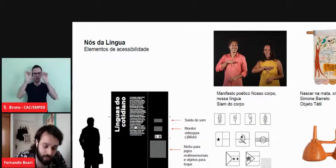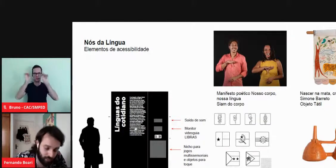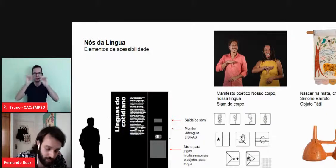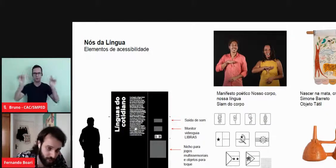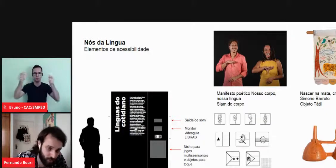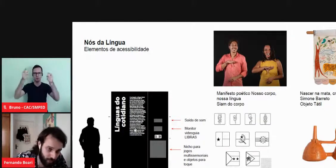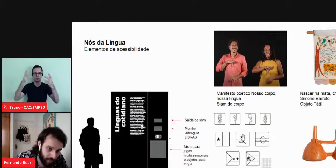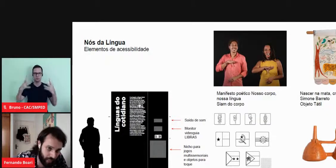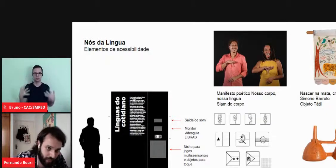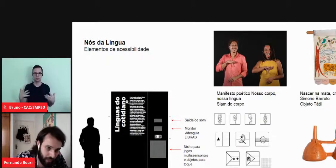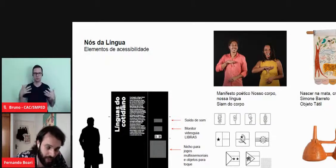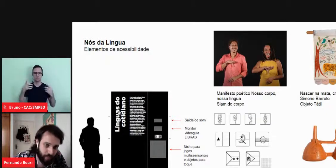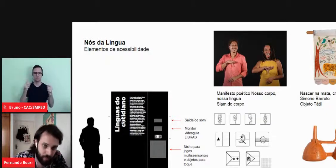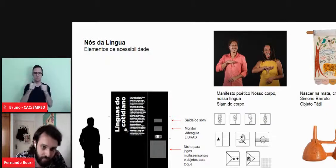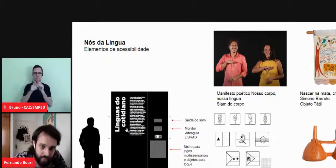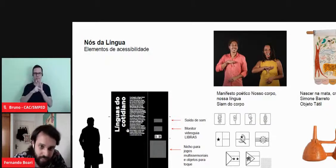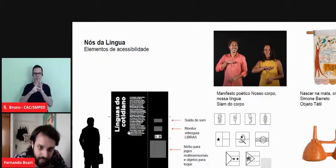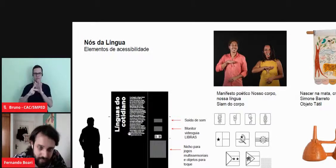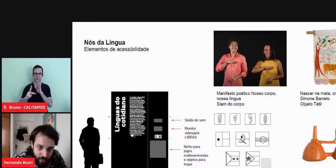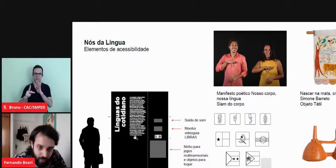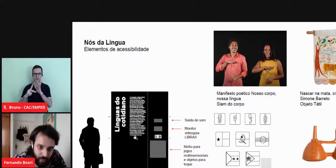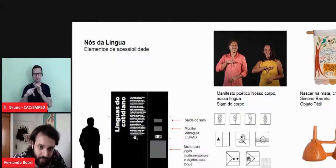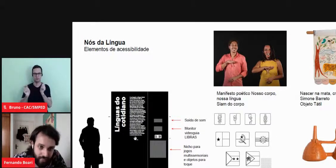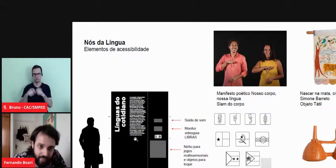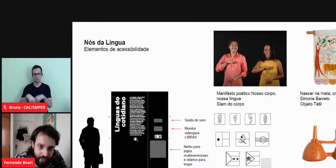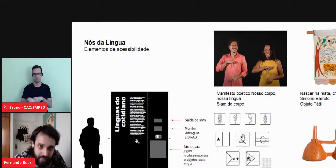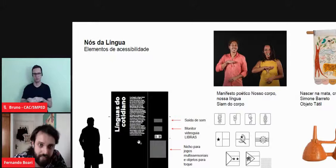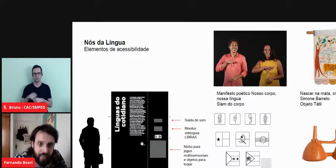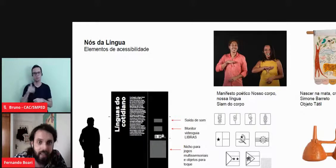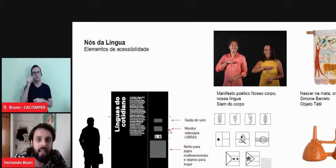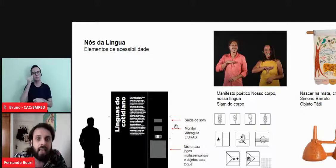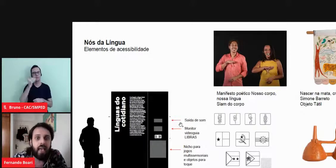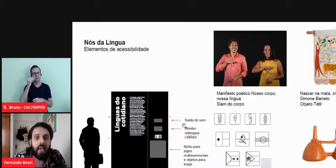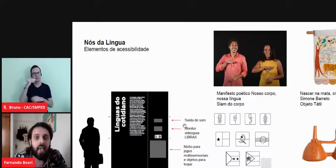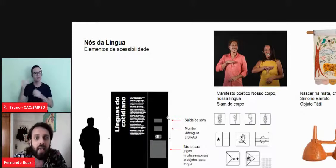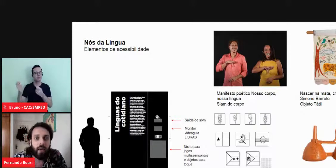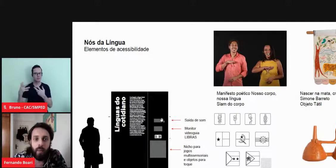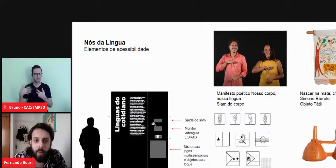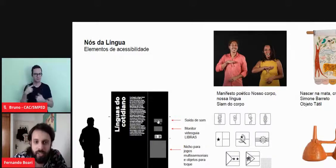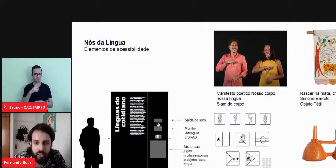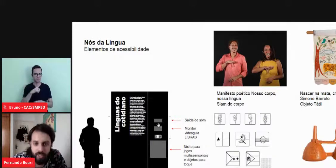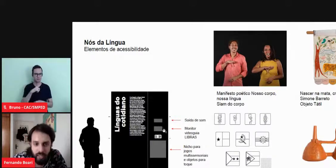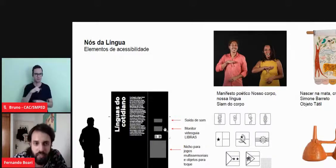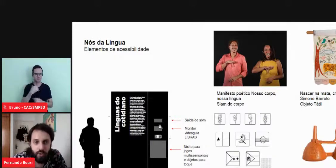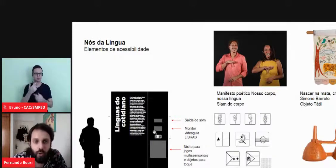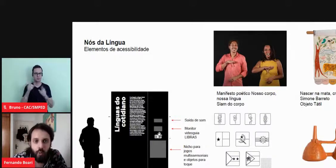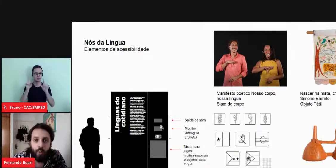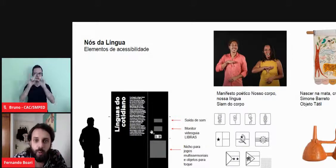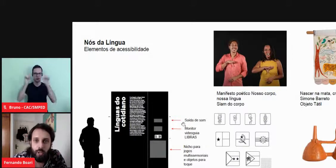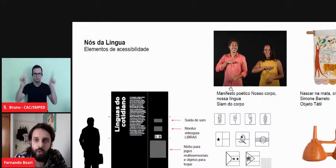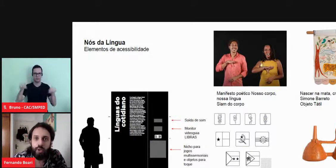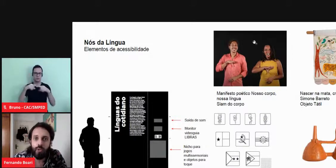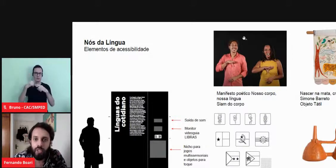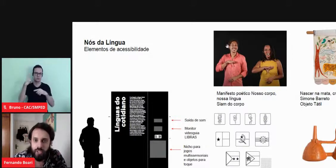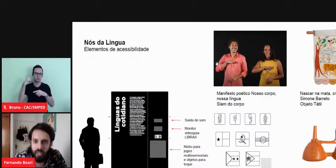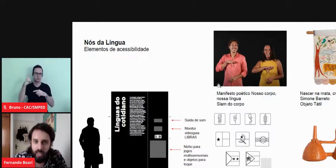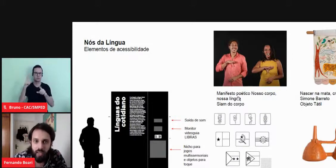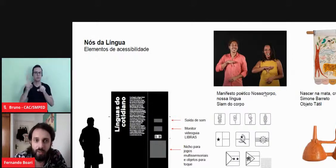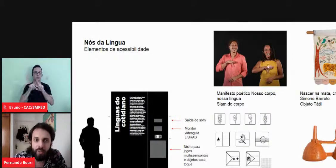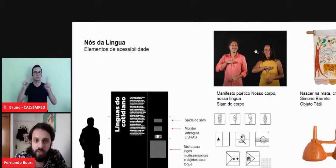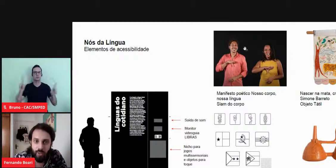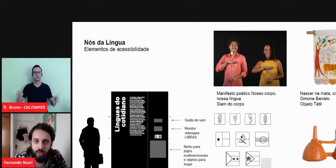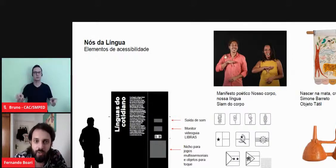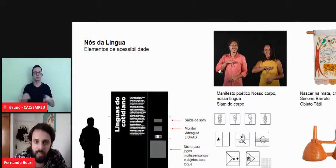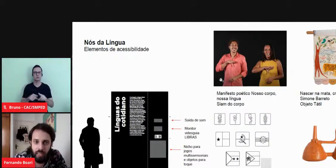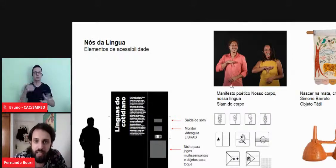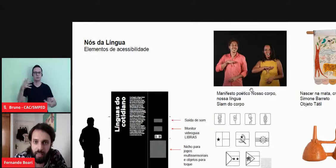um texto, na verdade, sobre a experiência que está sendo tratada, né? Uma parte de saída de som, um monitor onde a gente tem